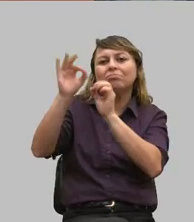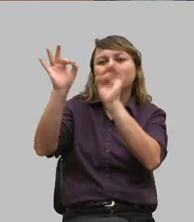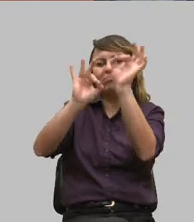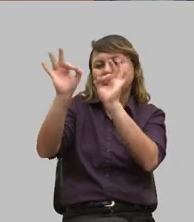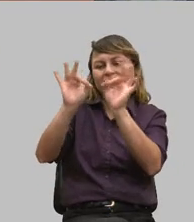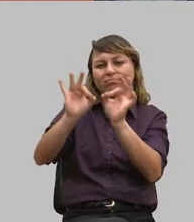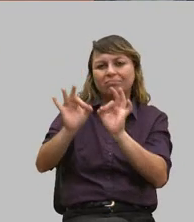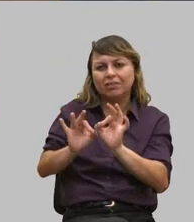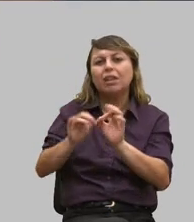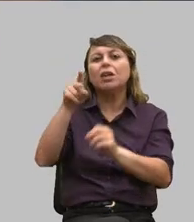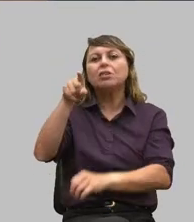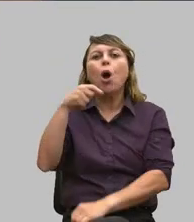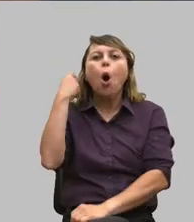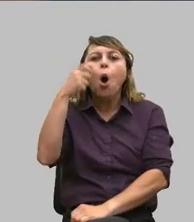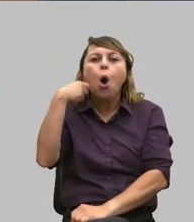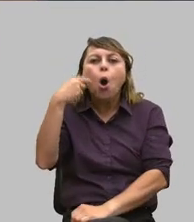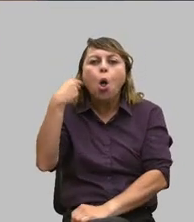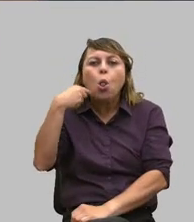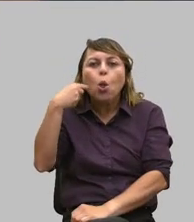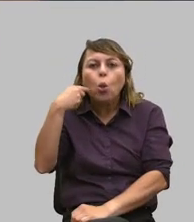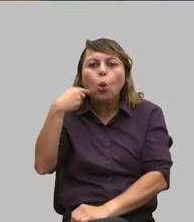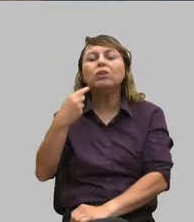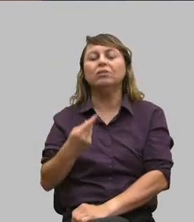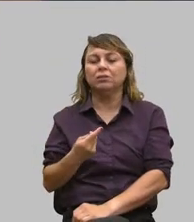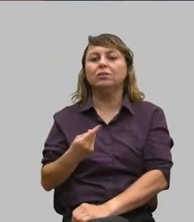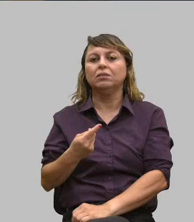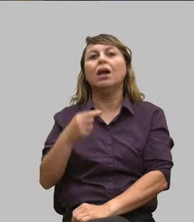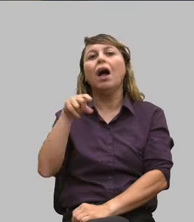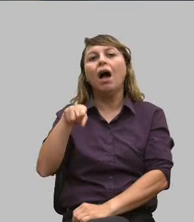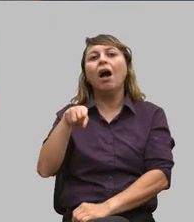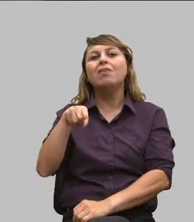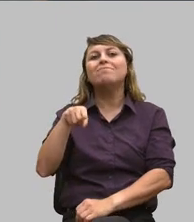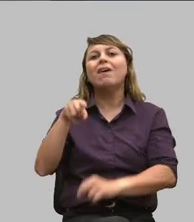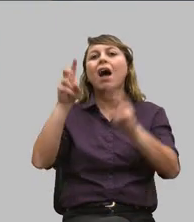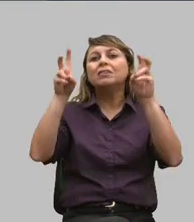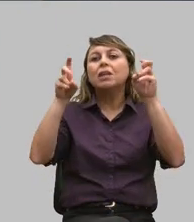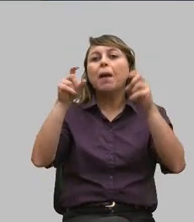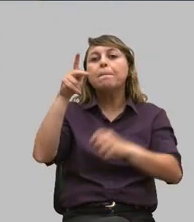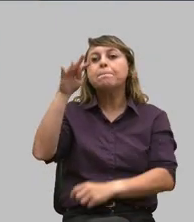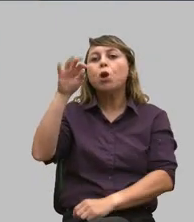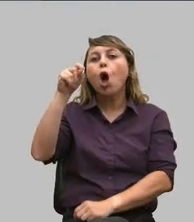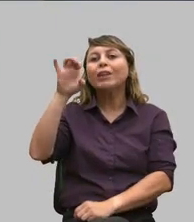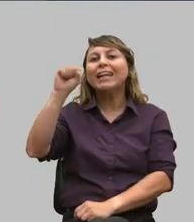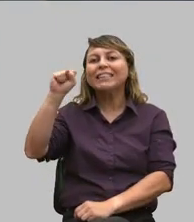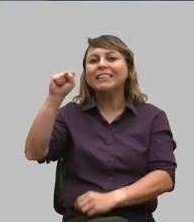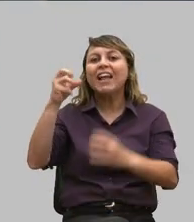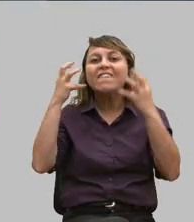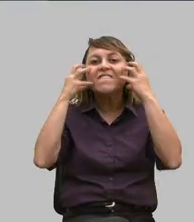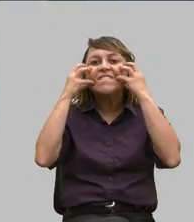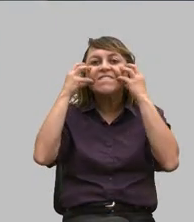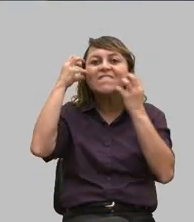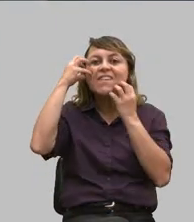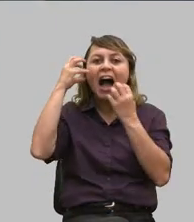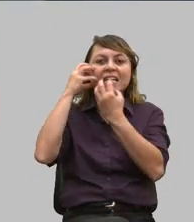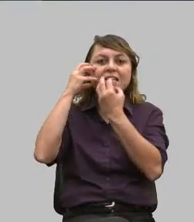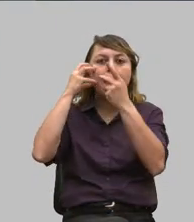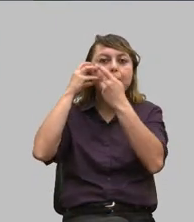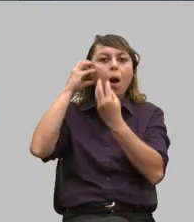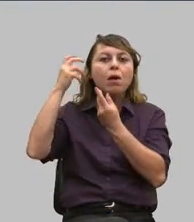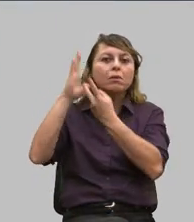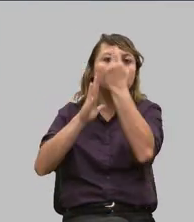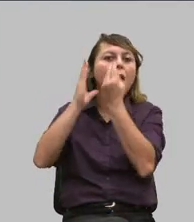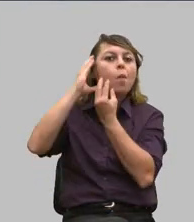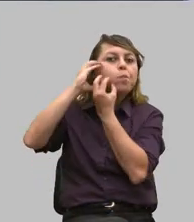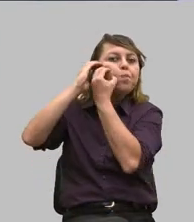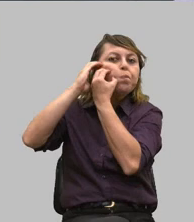odontologia do Dios codinho eh a questão de próteses de face algumas coisas que não vendem